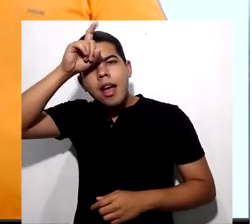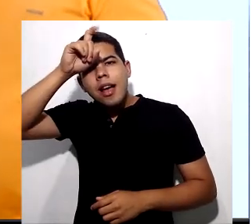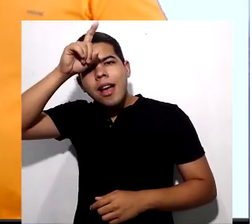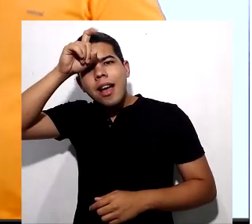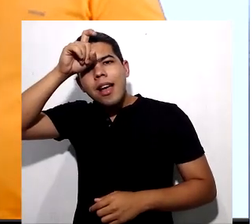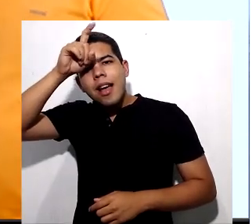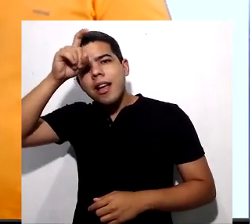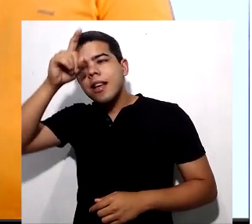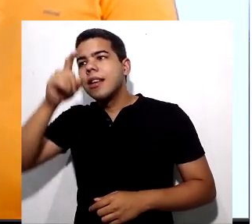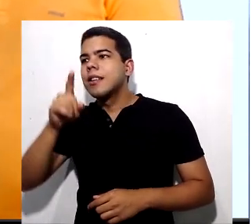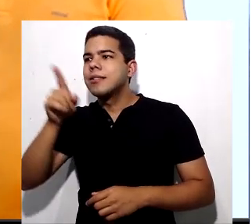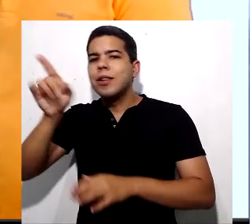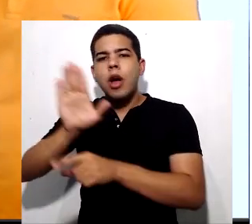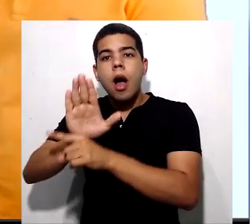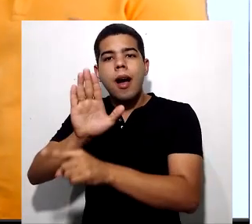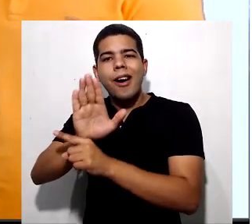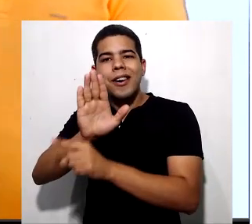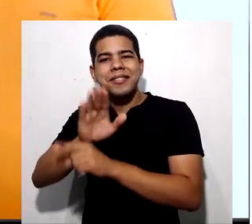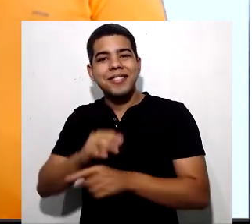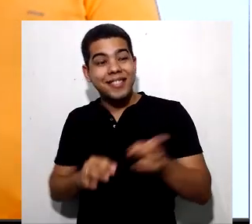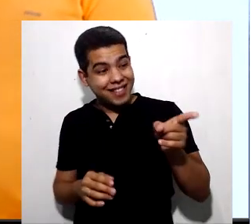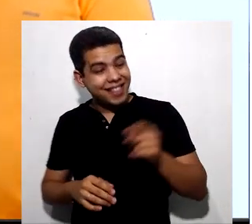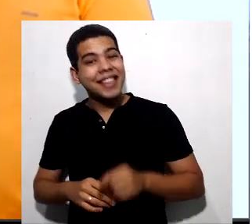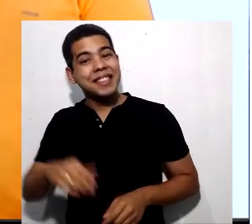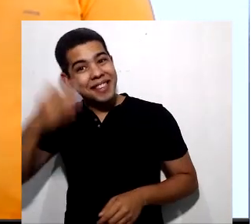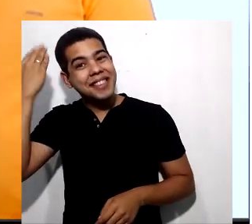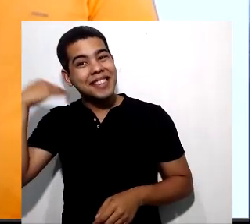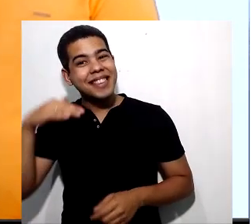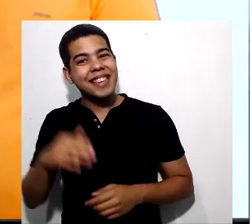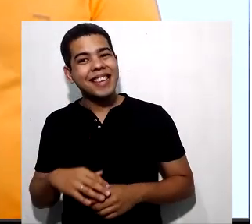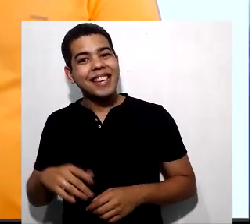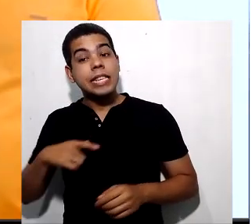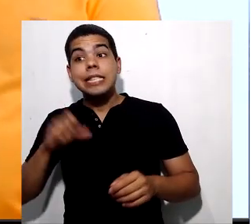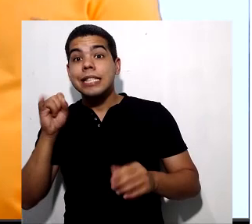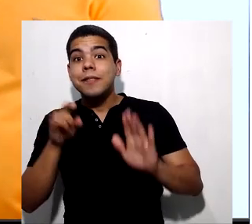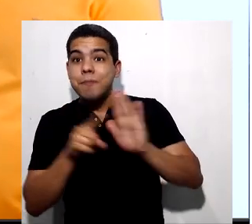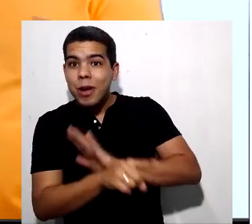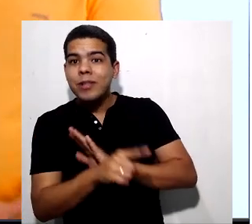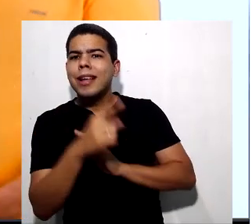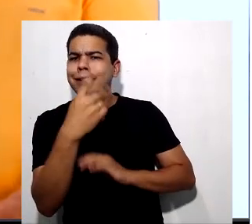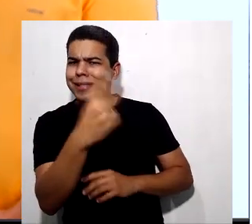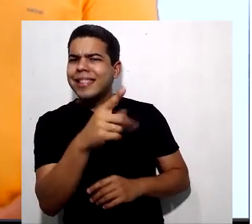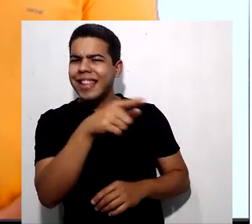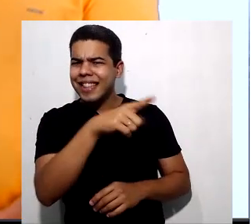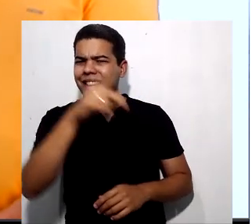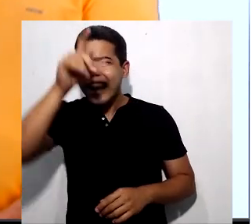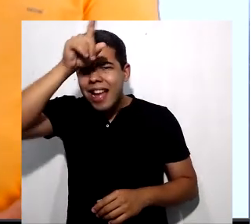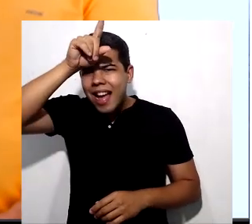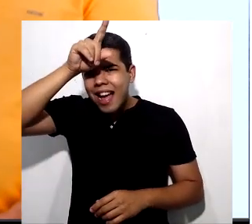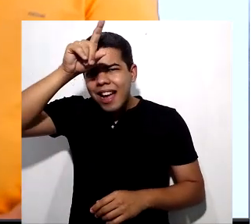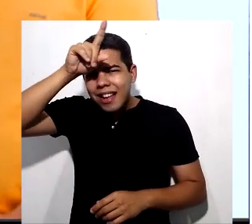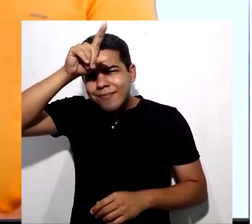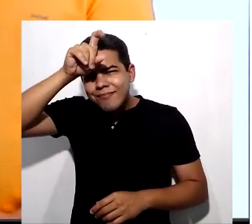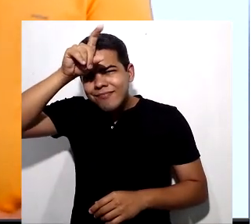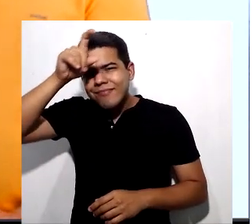que serviu, entre aspas, na Segunda Guerra Mundial? Foi Clarice Lispector. Foi assistente de enfermagem na Segunda Guerra Mundial.